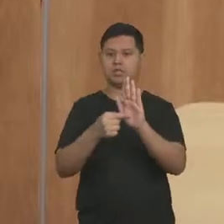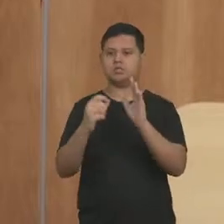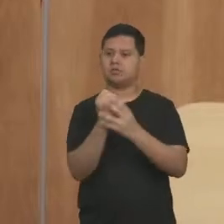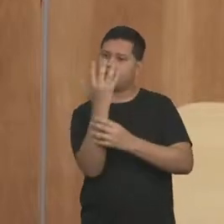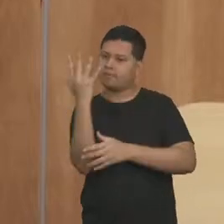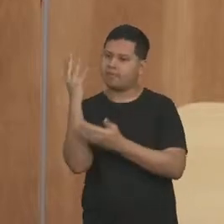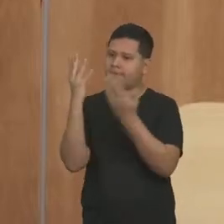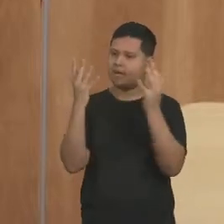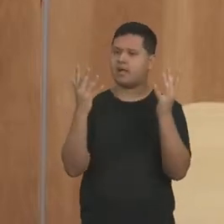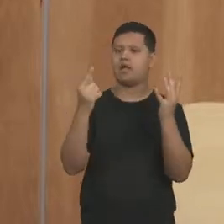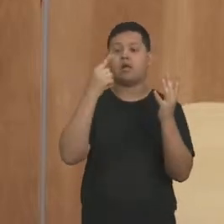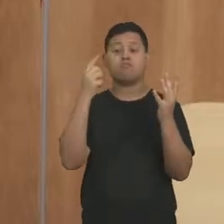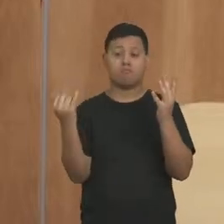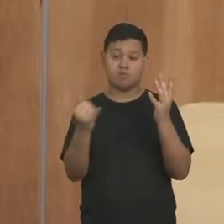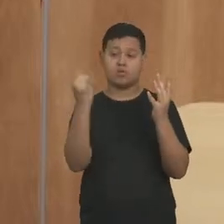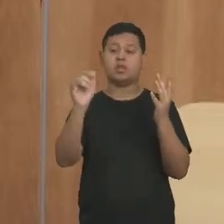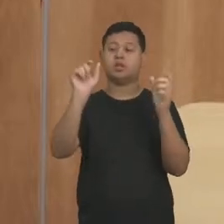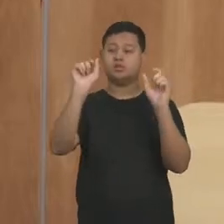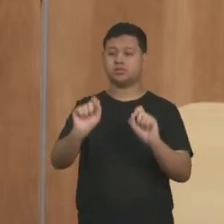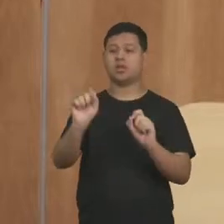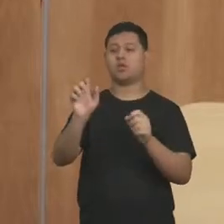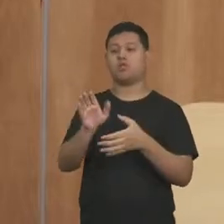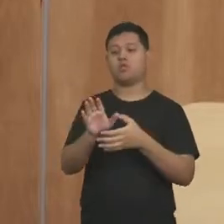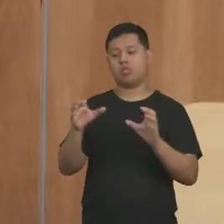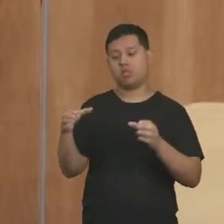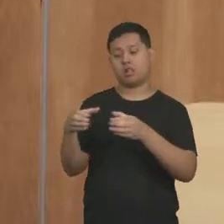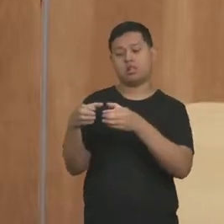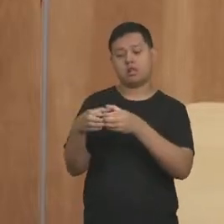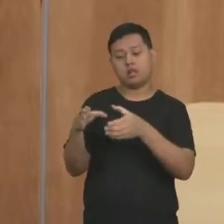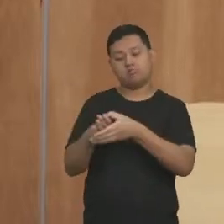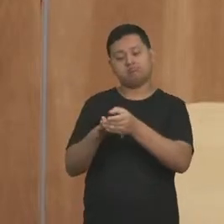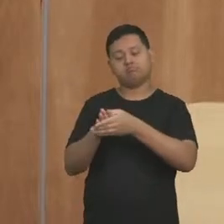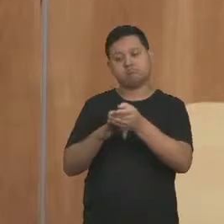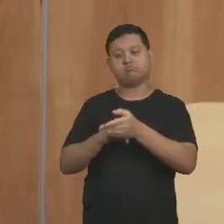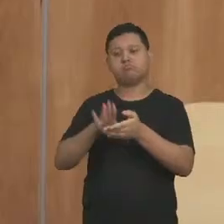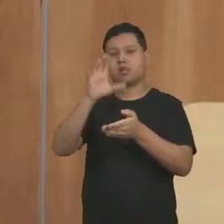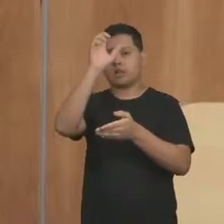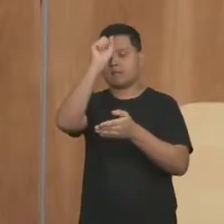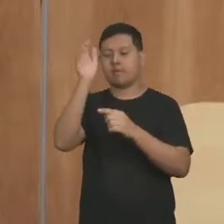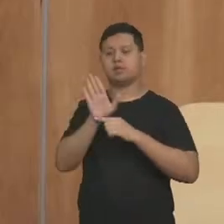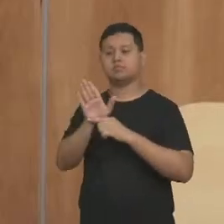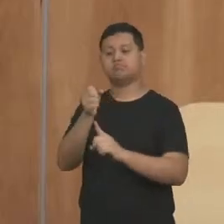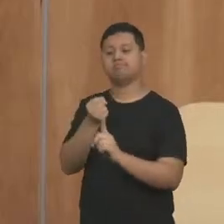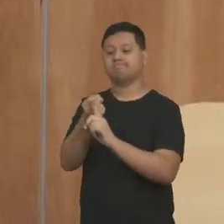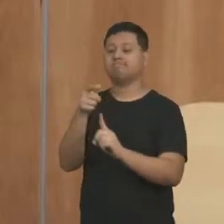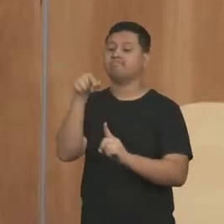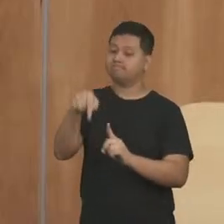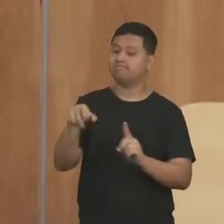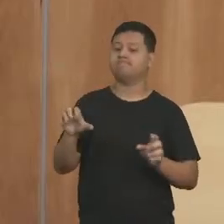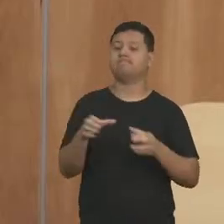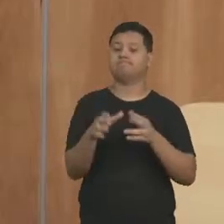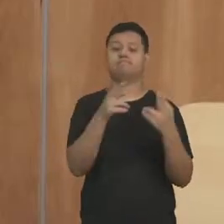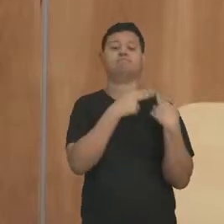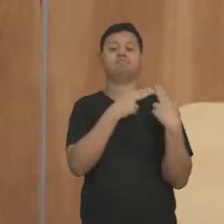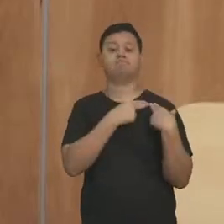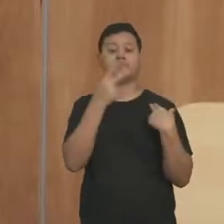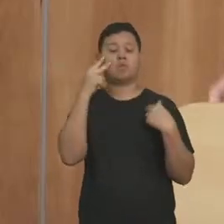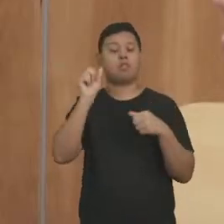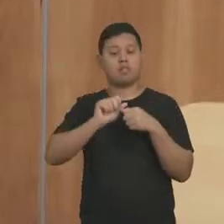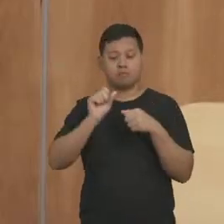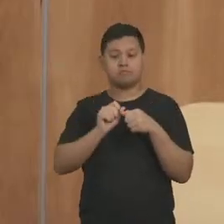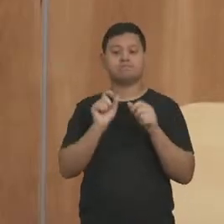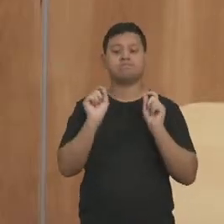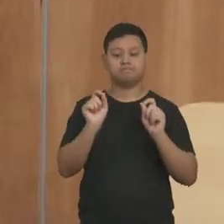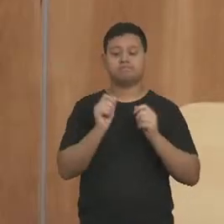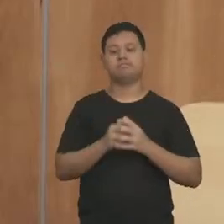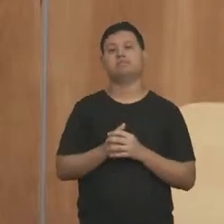de suma importância que esse conselho desenvolva isso e toda essa casa tem todo a respaldo para fazer.